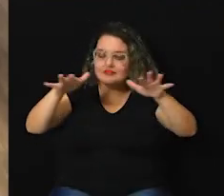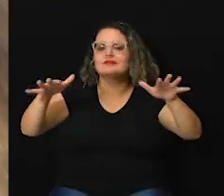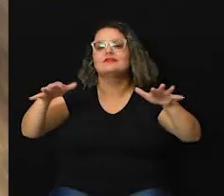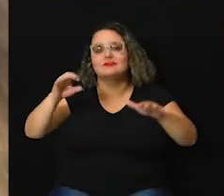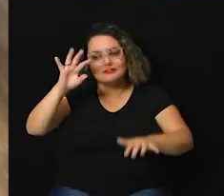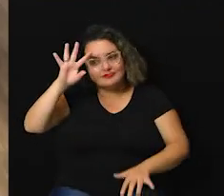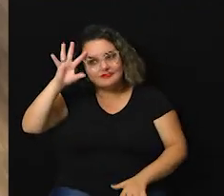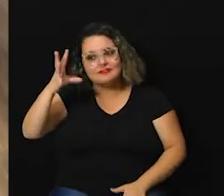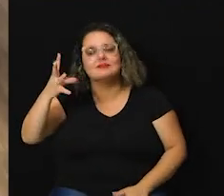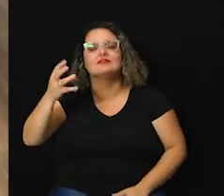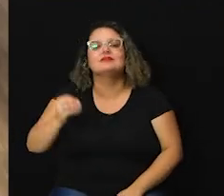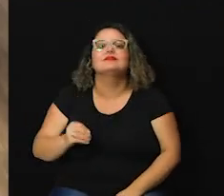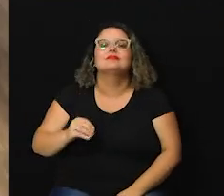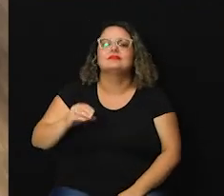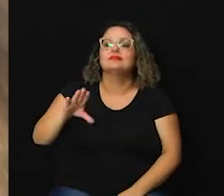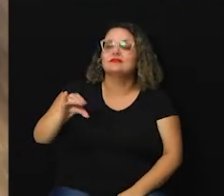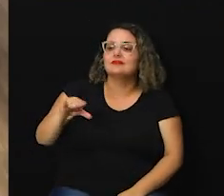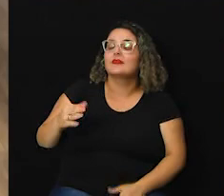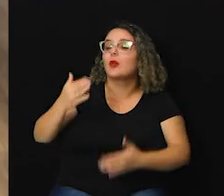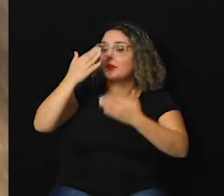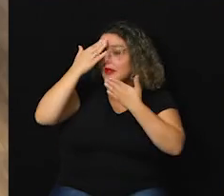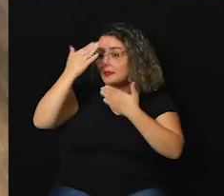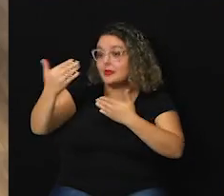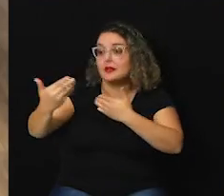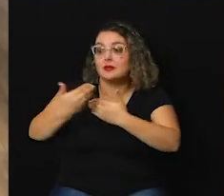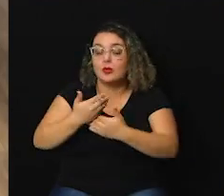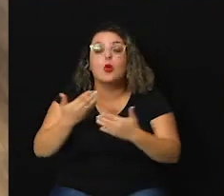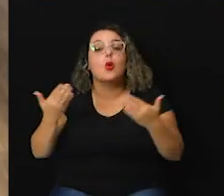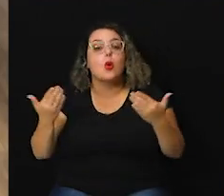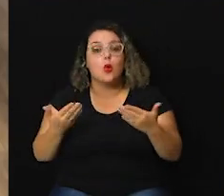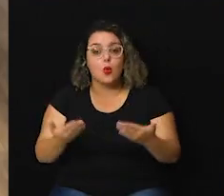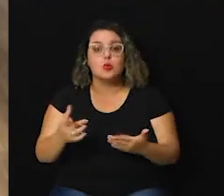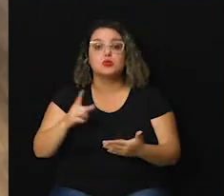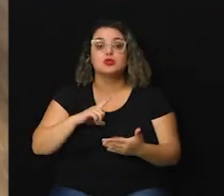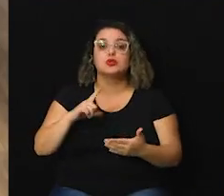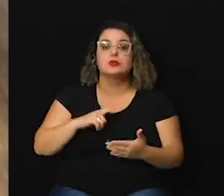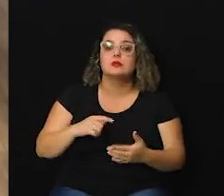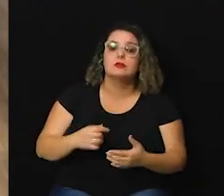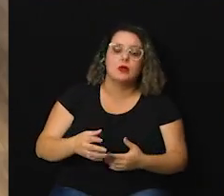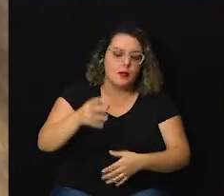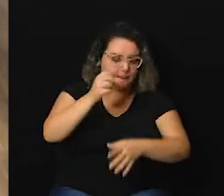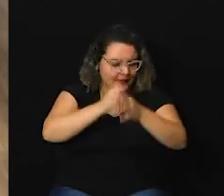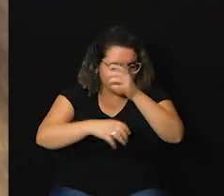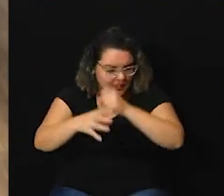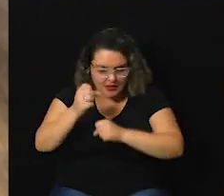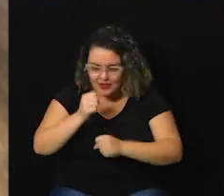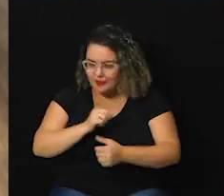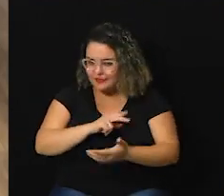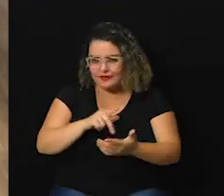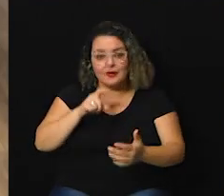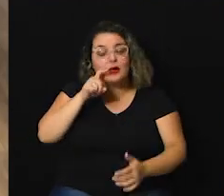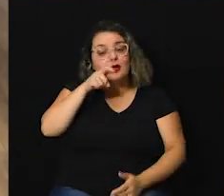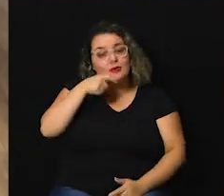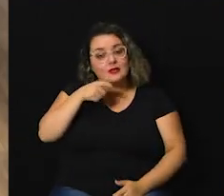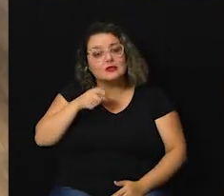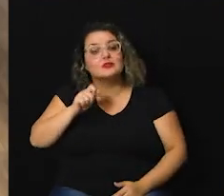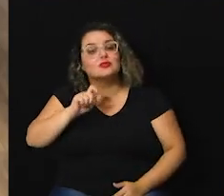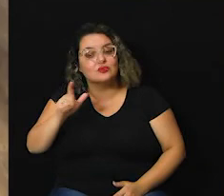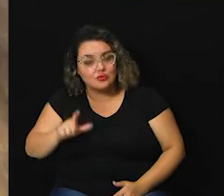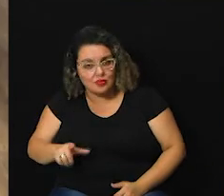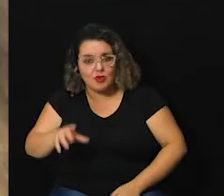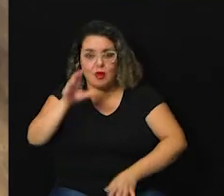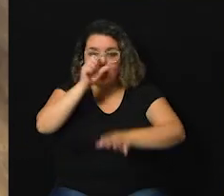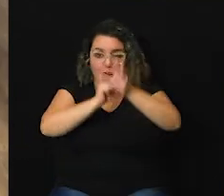os horizontes de conhecimento científico. Muito obrigada pela sua participação. Hoje a gente teve várias lições de casa aqui, aprendemos sobre arara